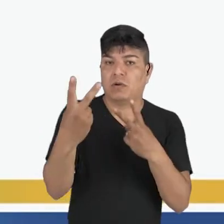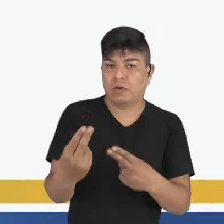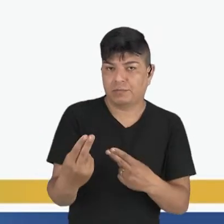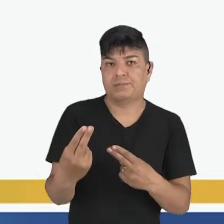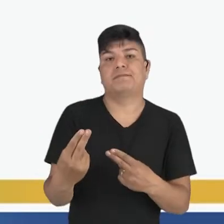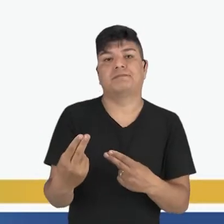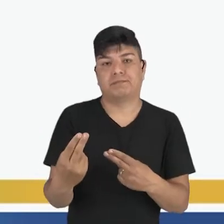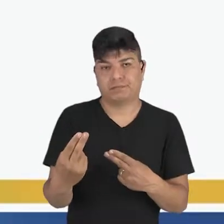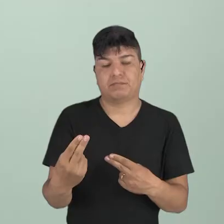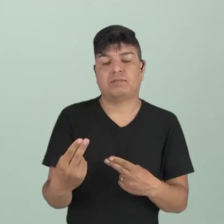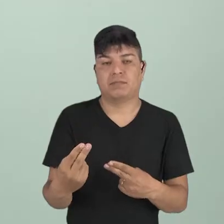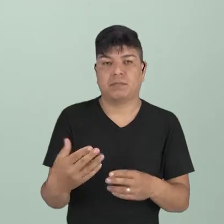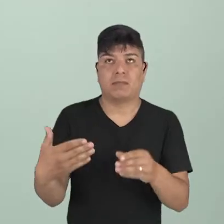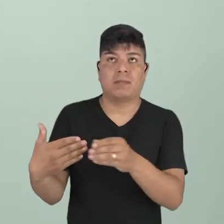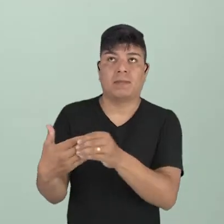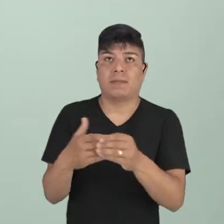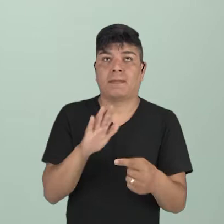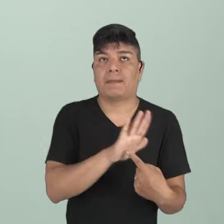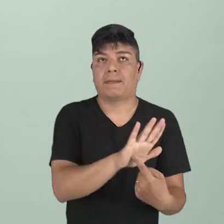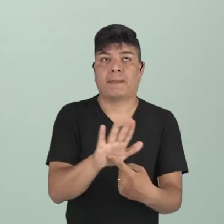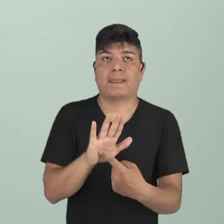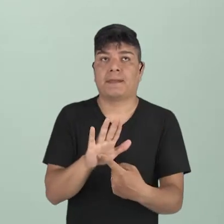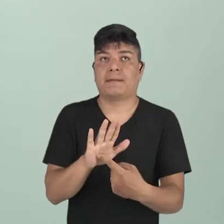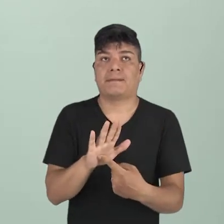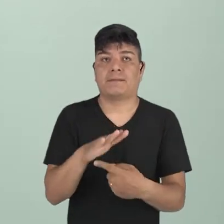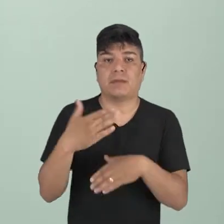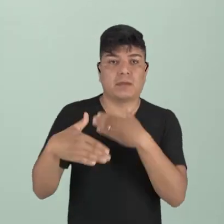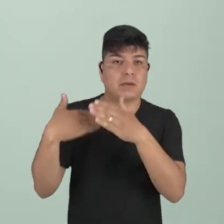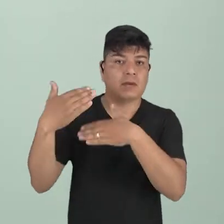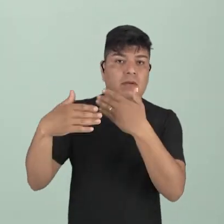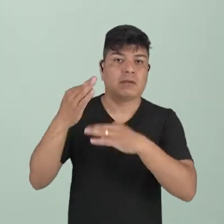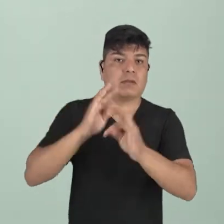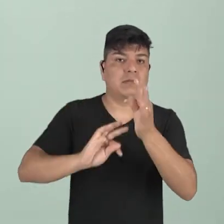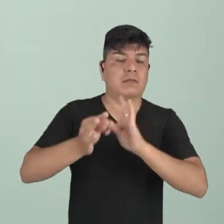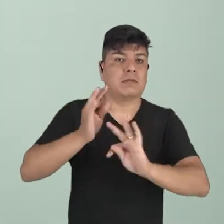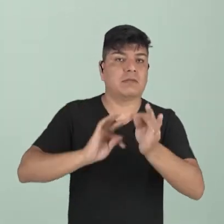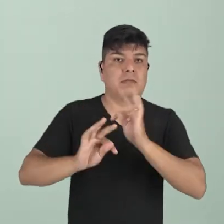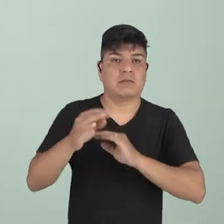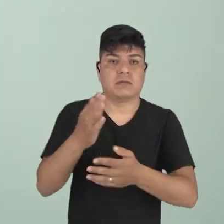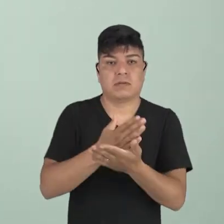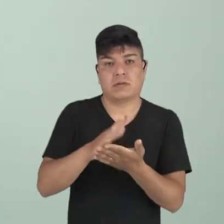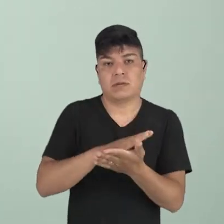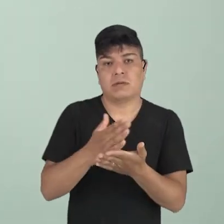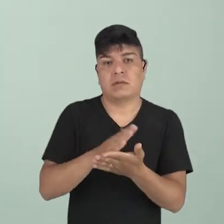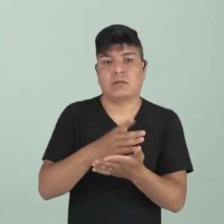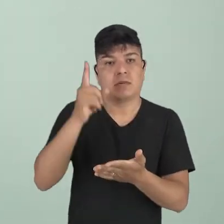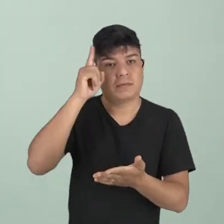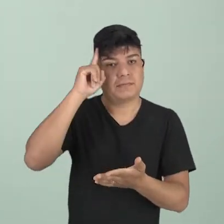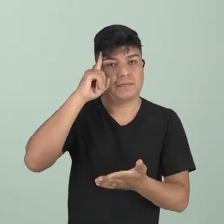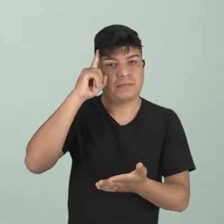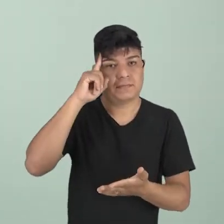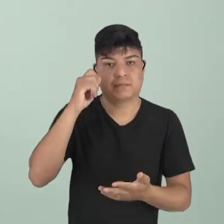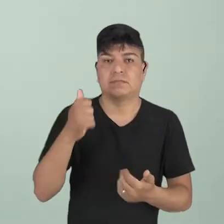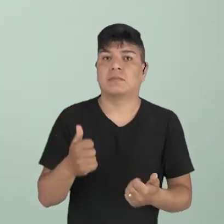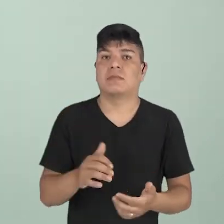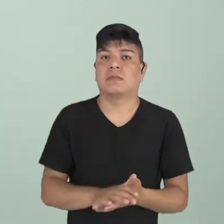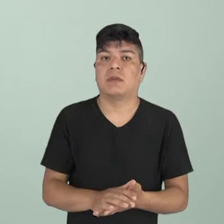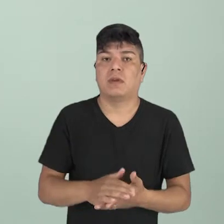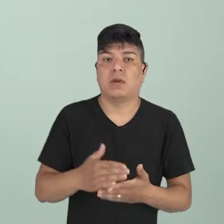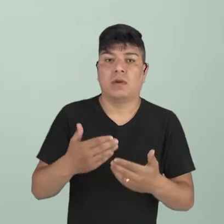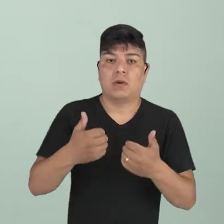mesmo tempo, tá? Eu trouxe para vocês aqui os avanços tecnológicos em algumas áreas do nosso cotidiano, tá?